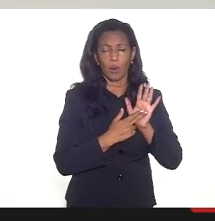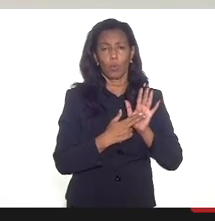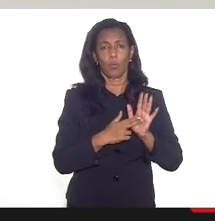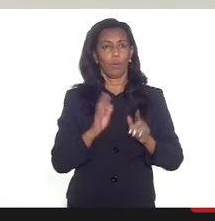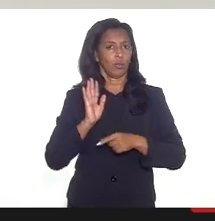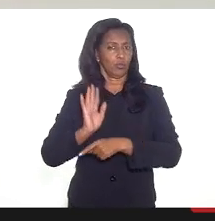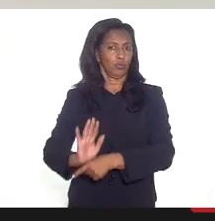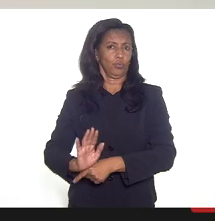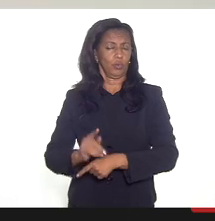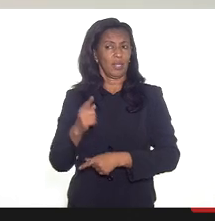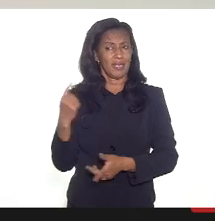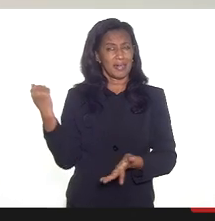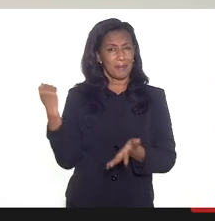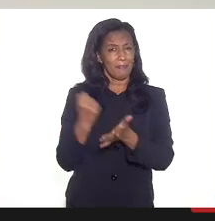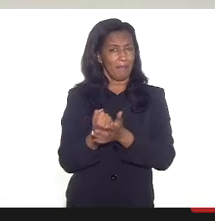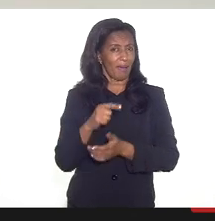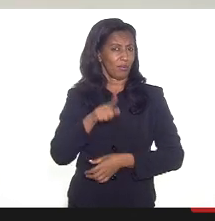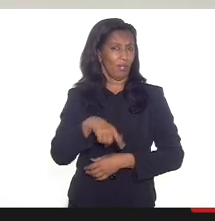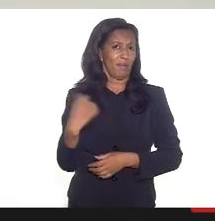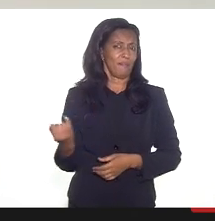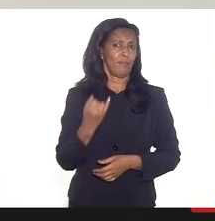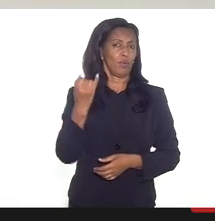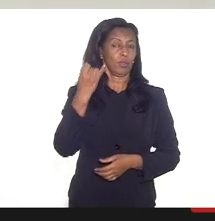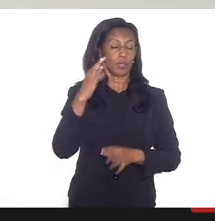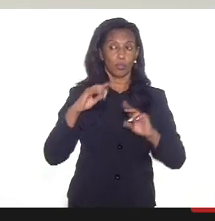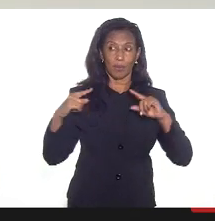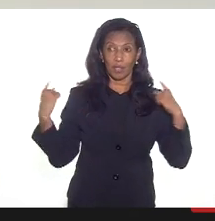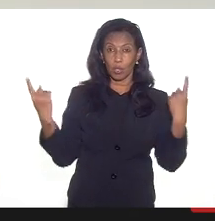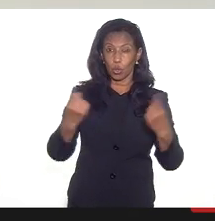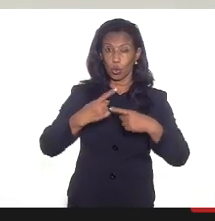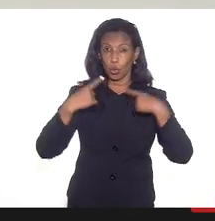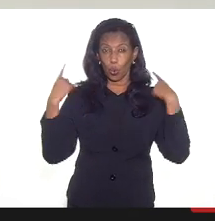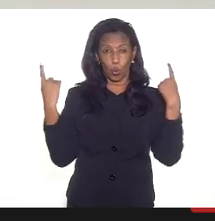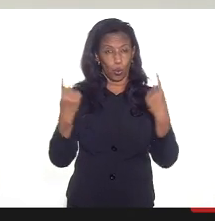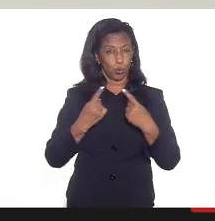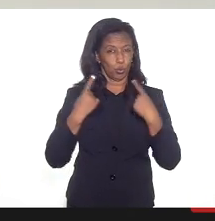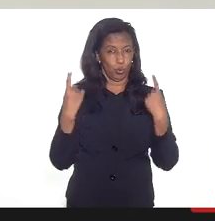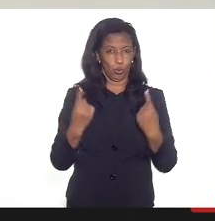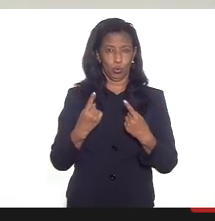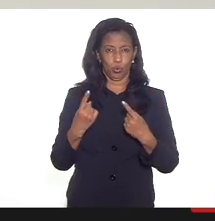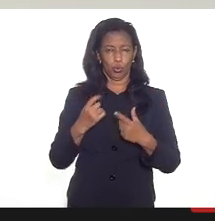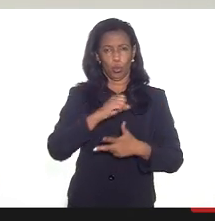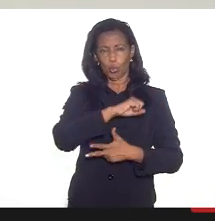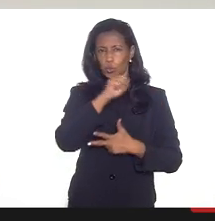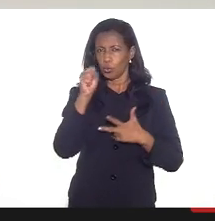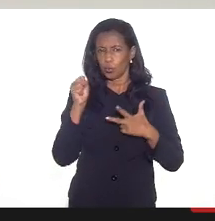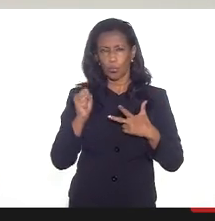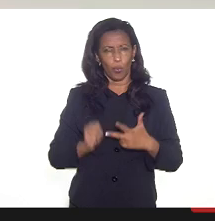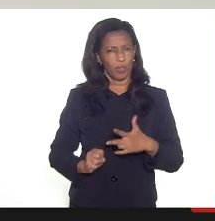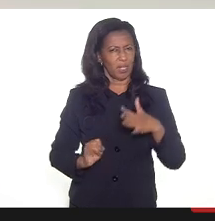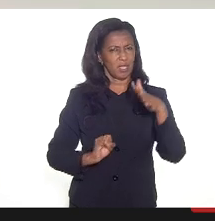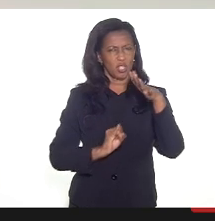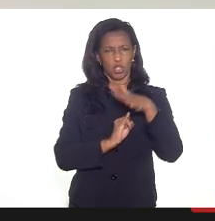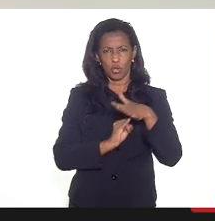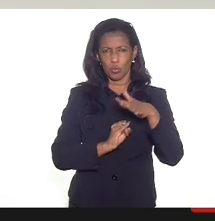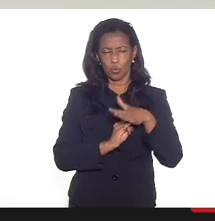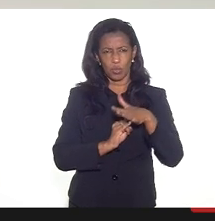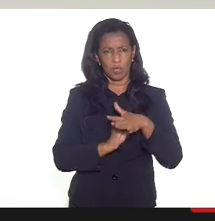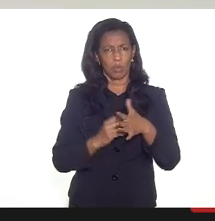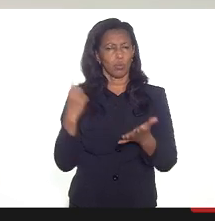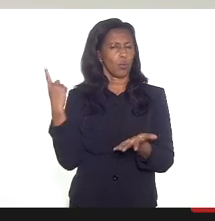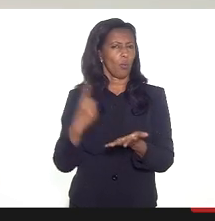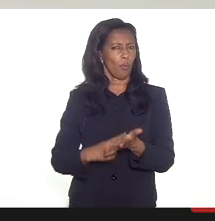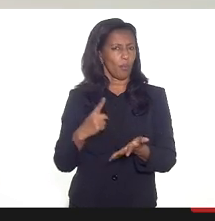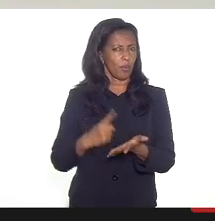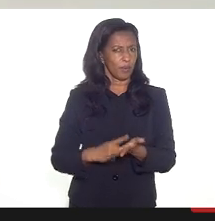Esse pacto é muito importante para que todas as esferas de todos os poderes e todas as instituições se